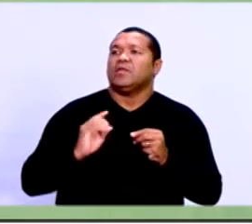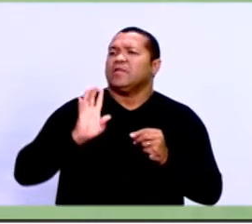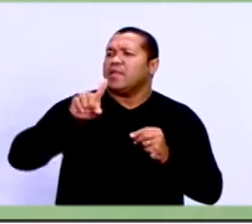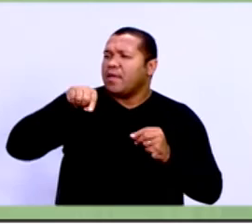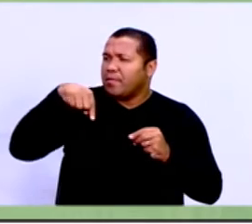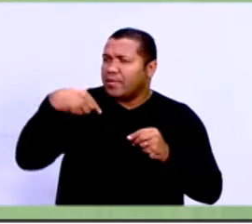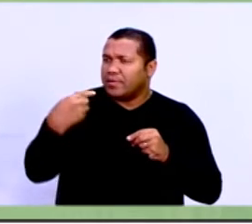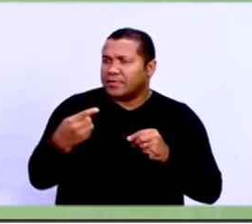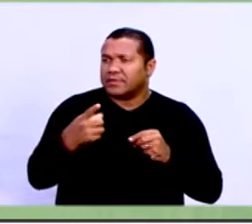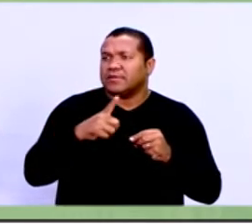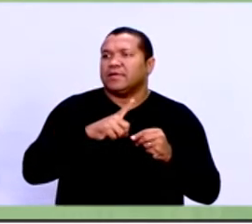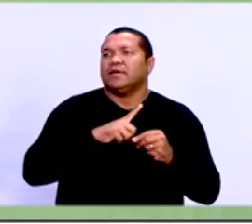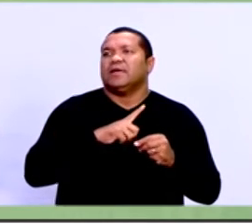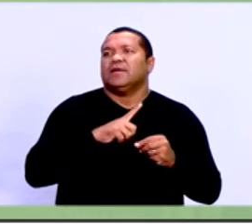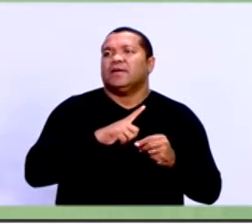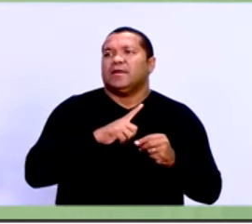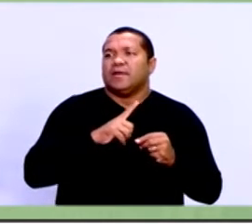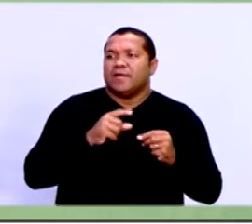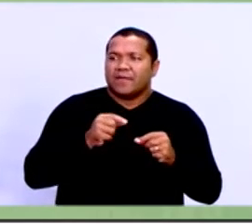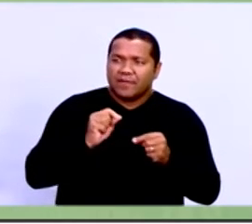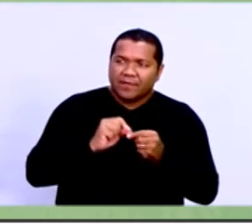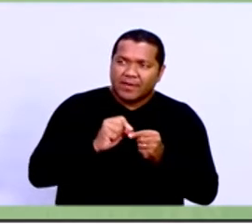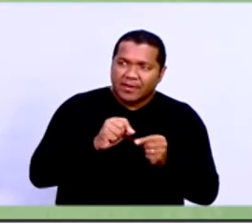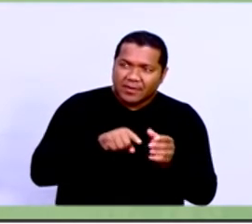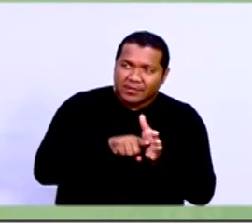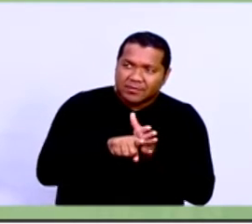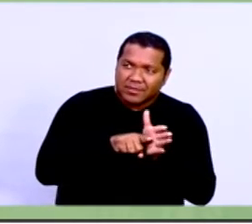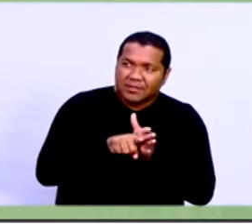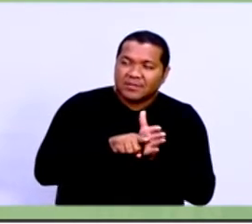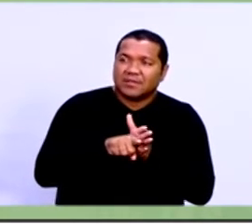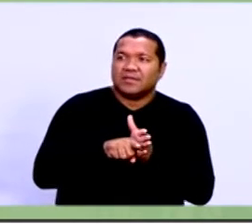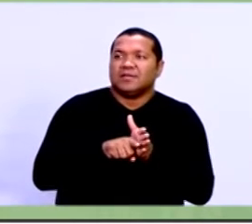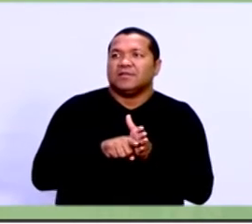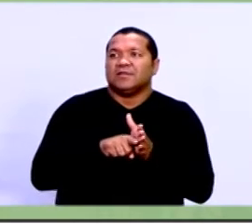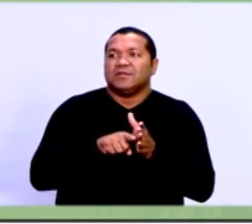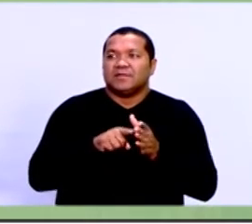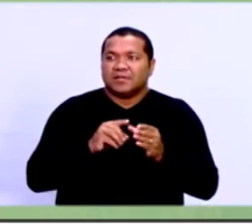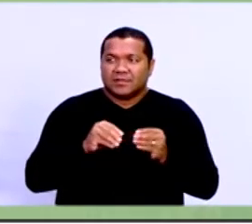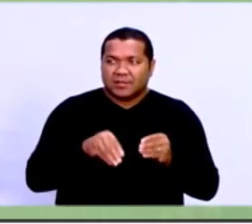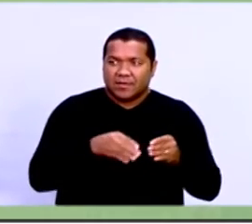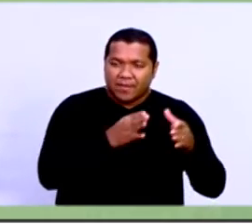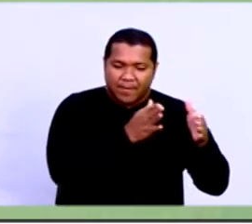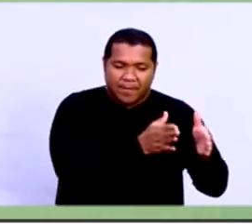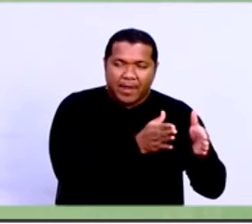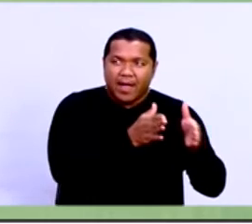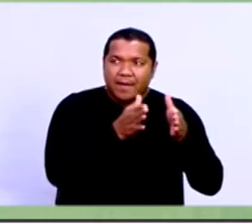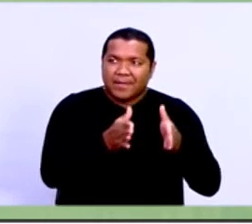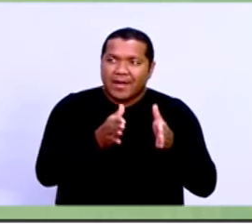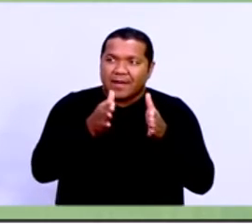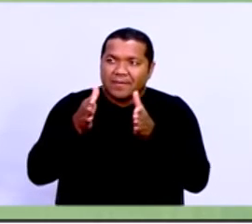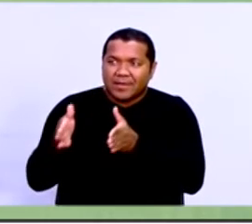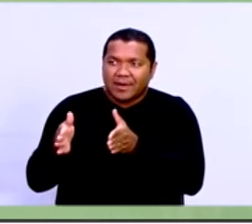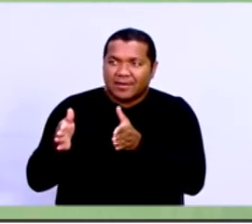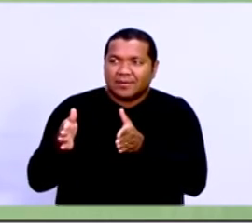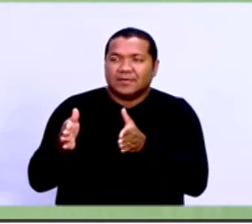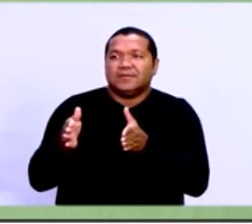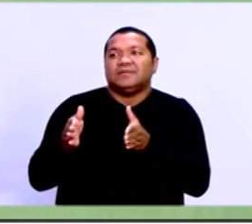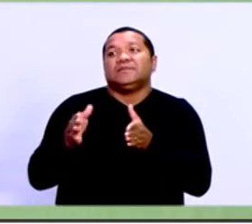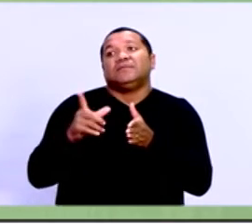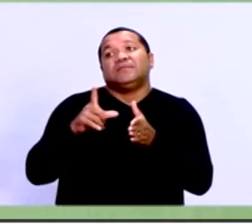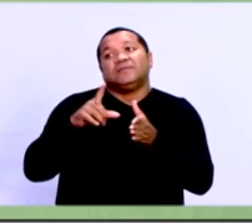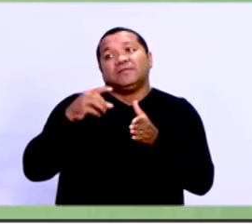todos os meus levantamento de requisitos passei pra fase da documentação eu